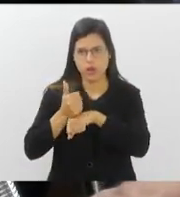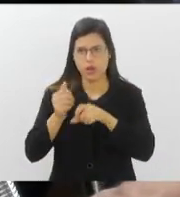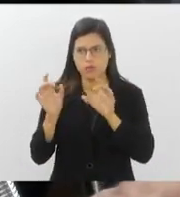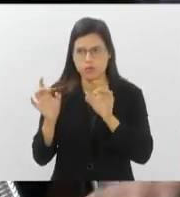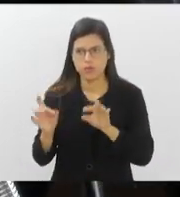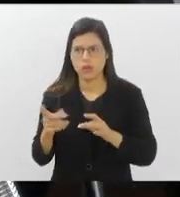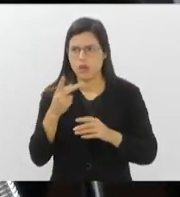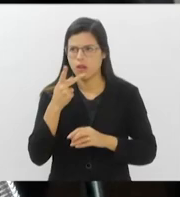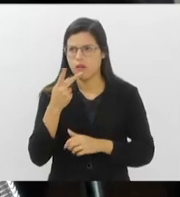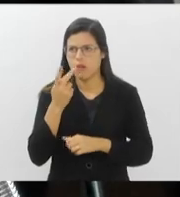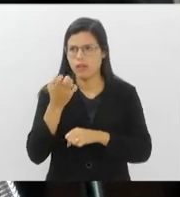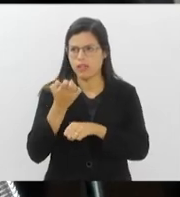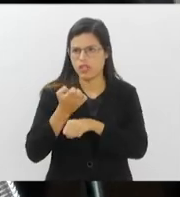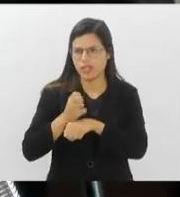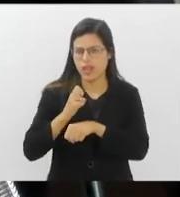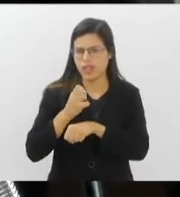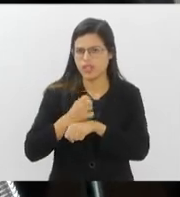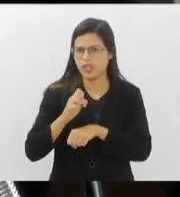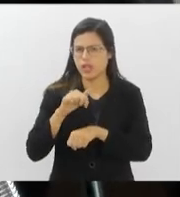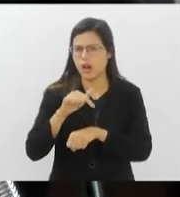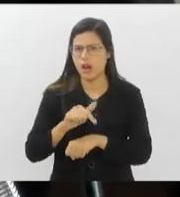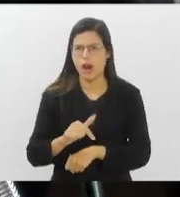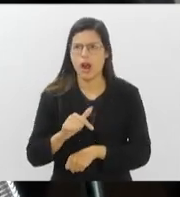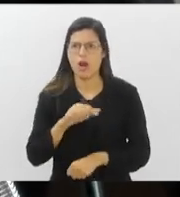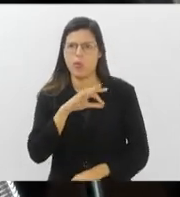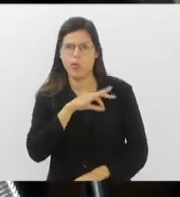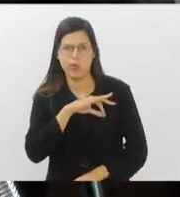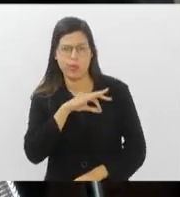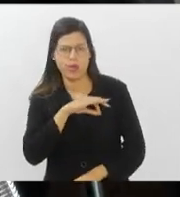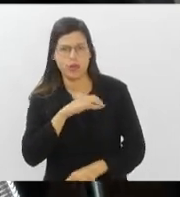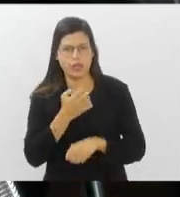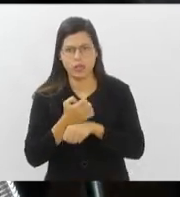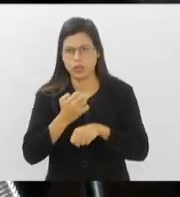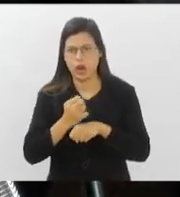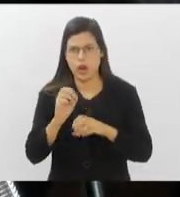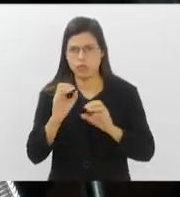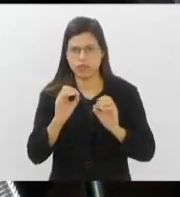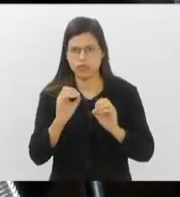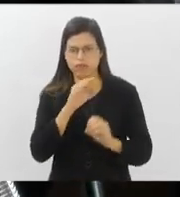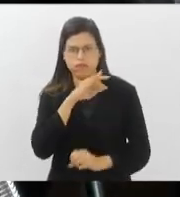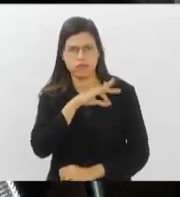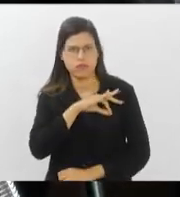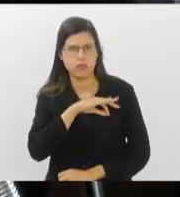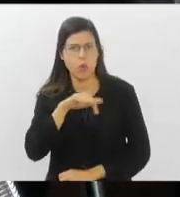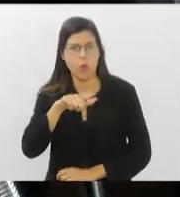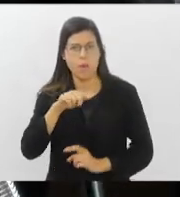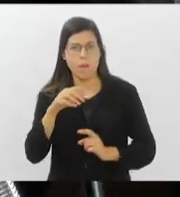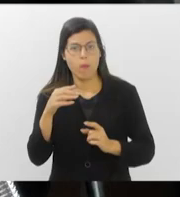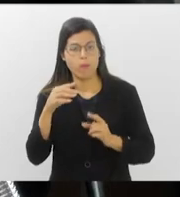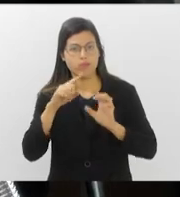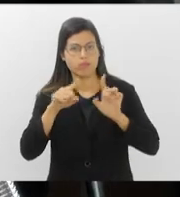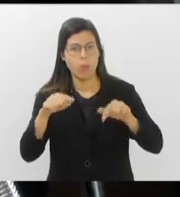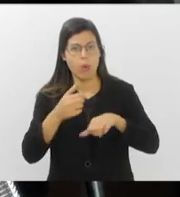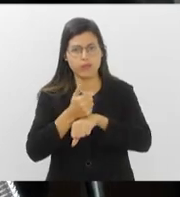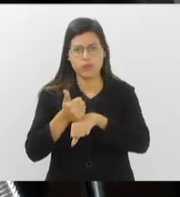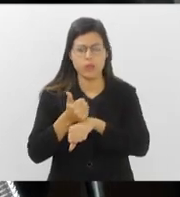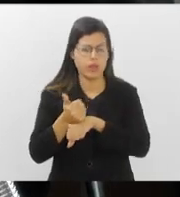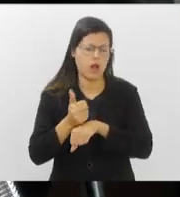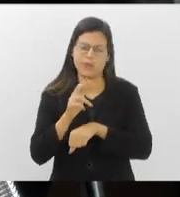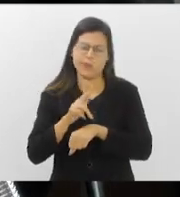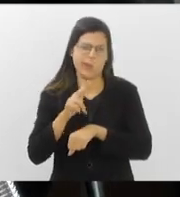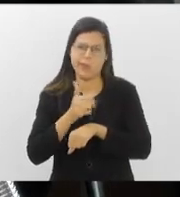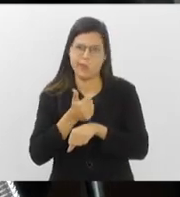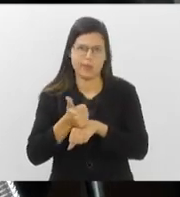não remunerados, remunerados como profissional. O estagiário ele não é o profissional, né, para acompanhar.